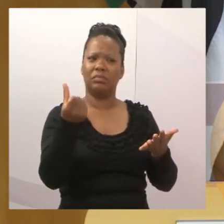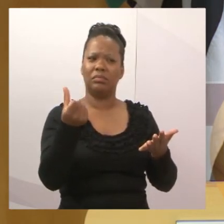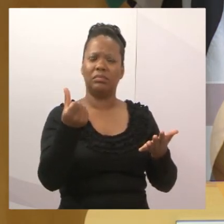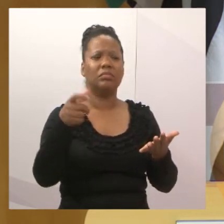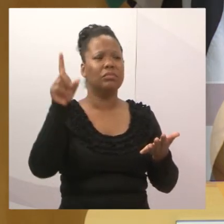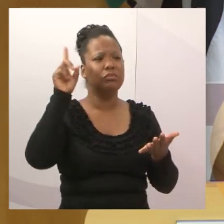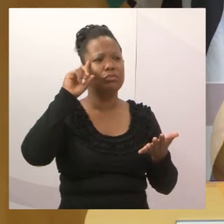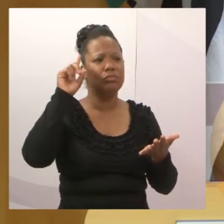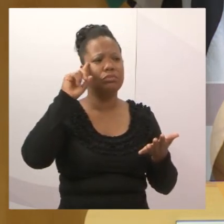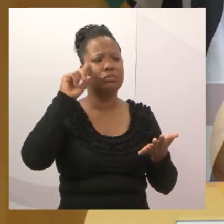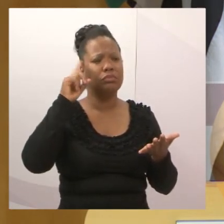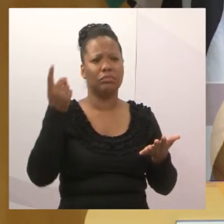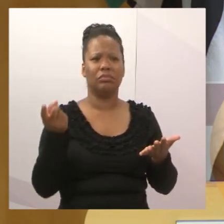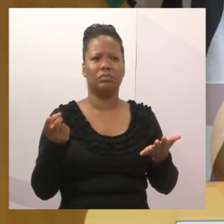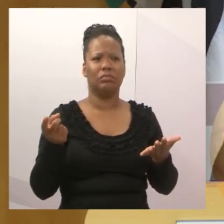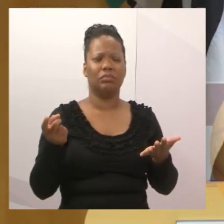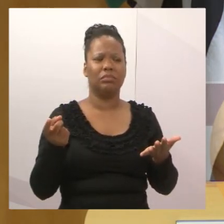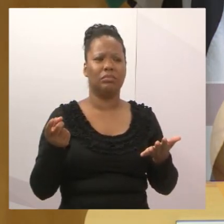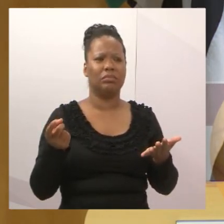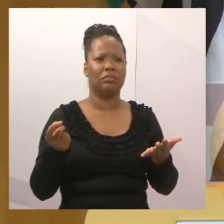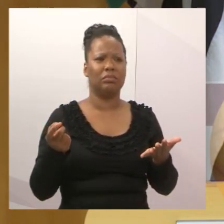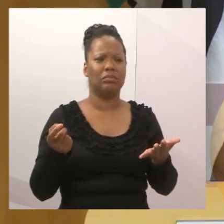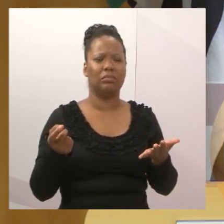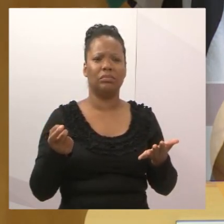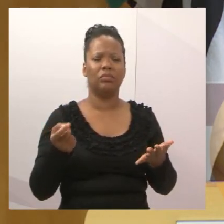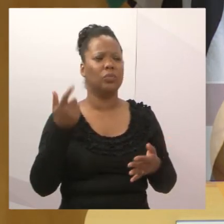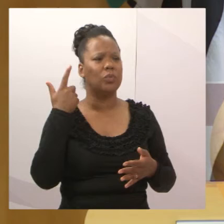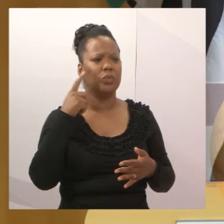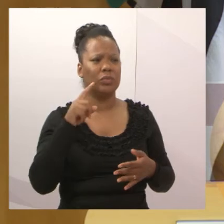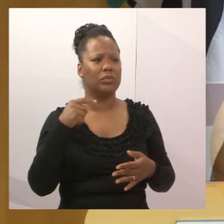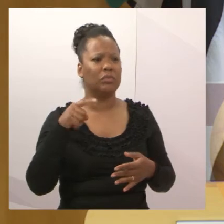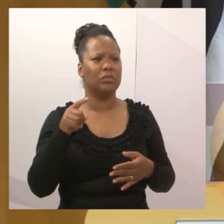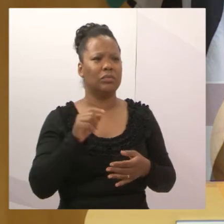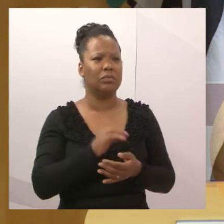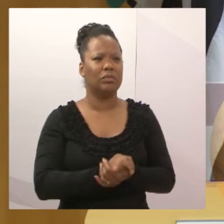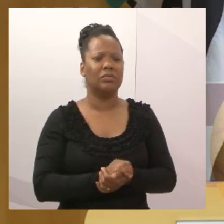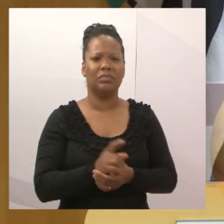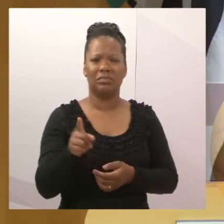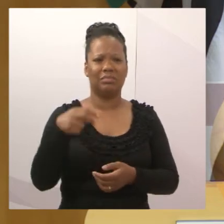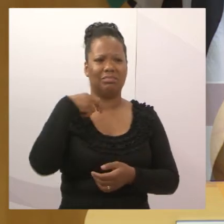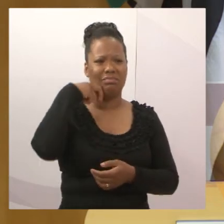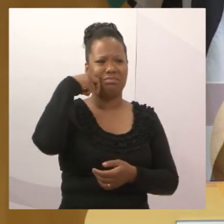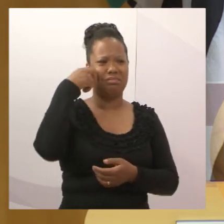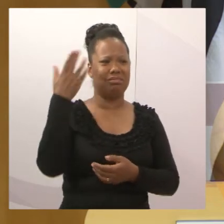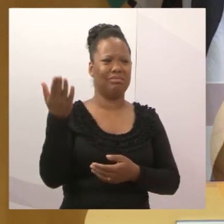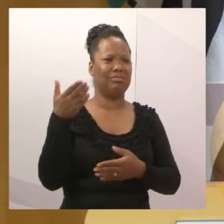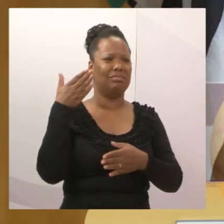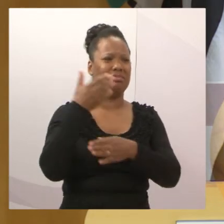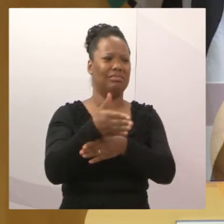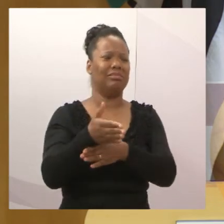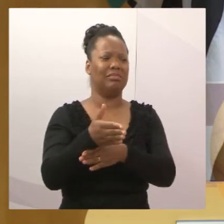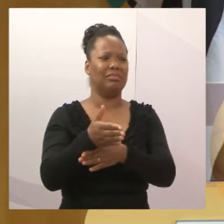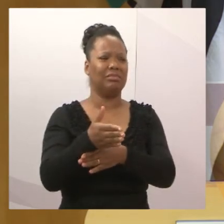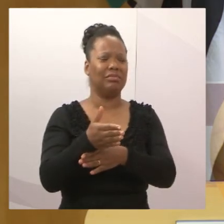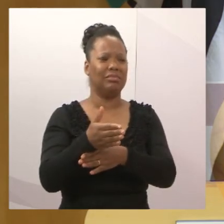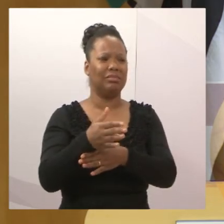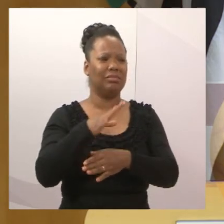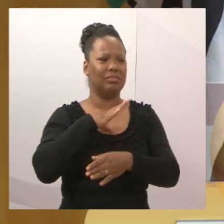por dia, será que não dá para chegar lá e tirar pelo menos essa vergonha da entrada da nossa